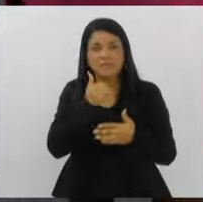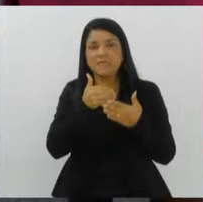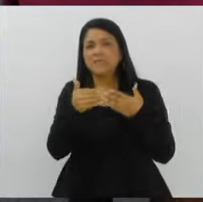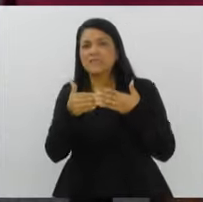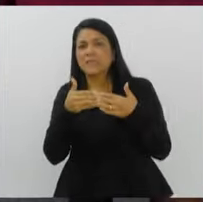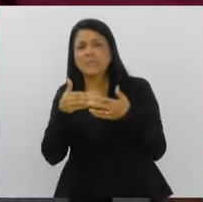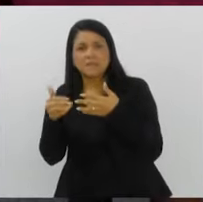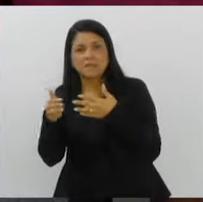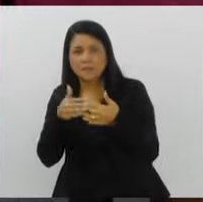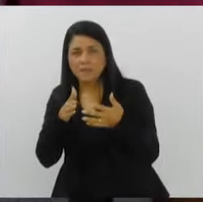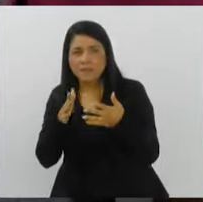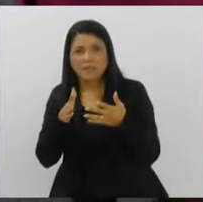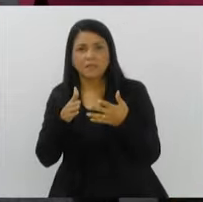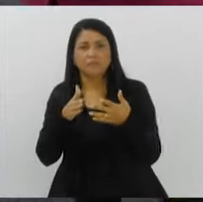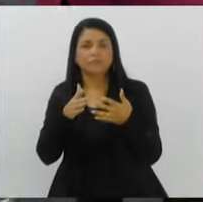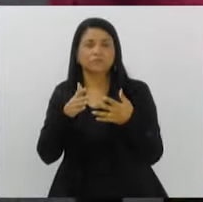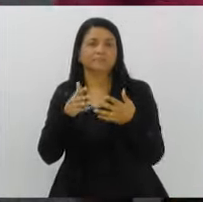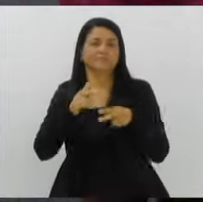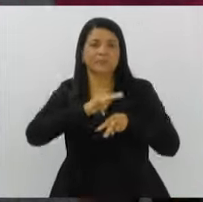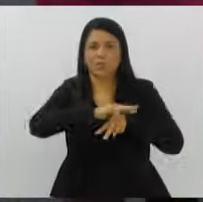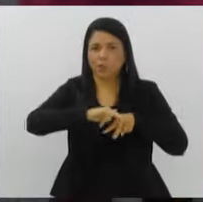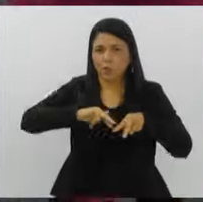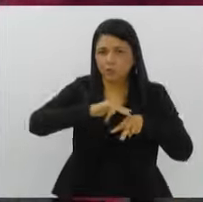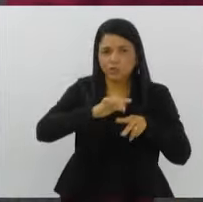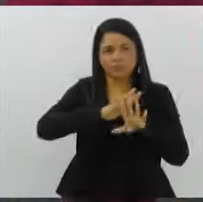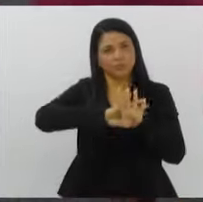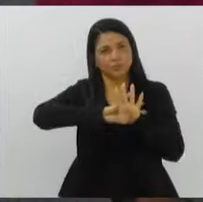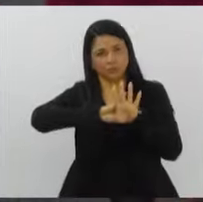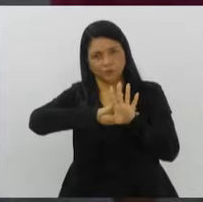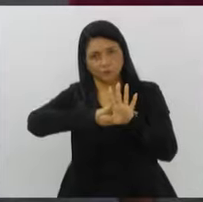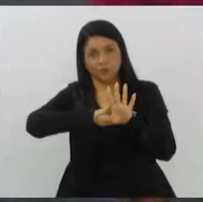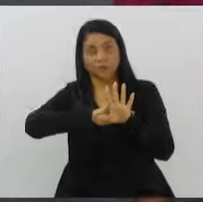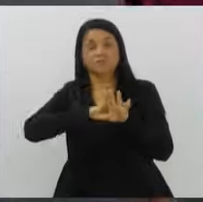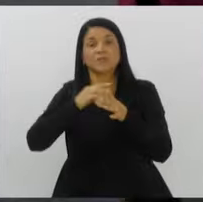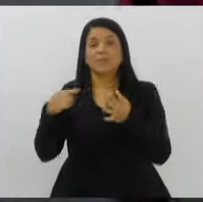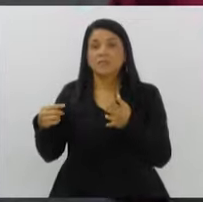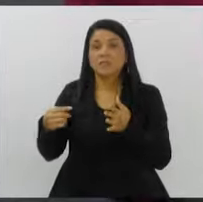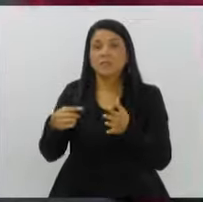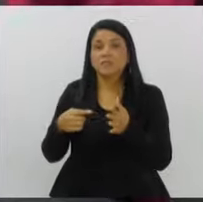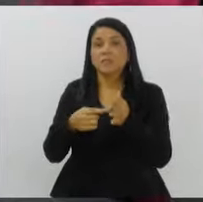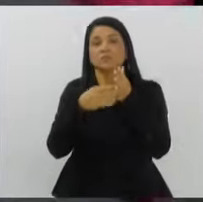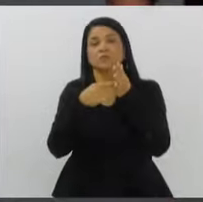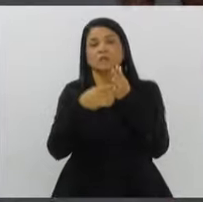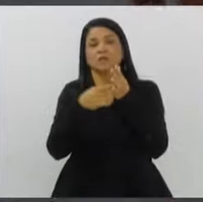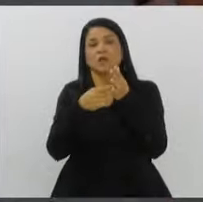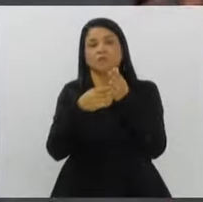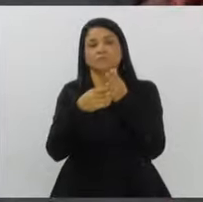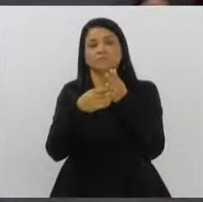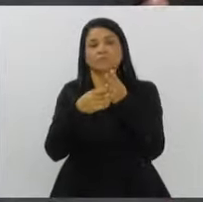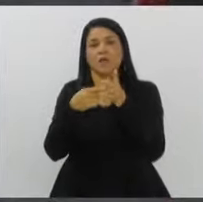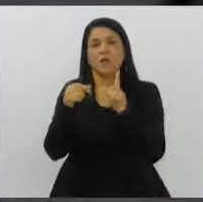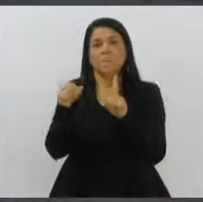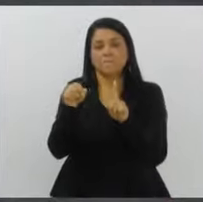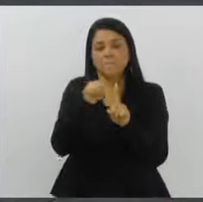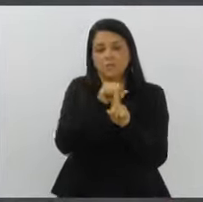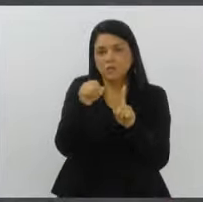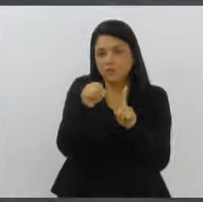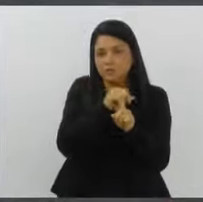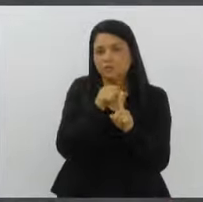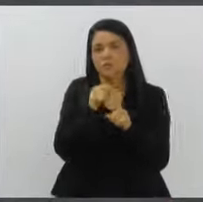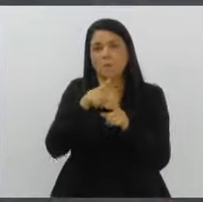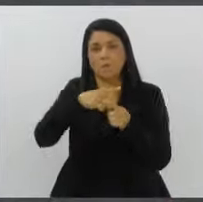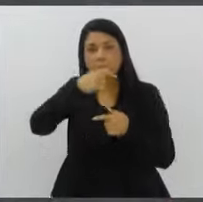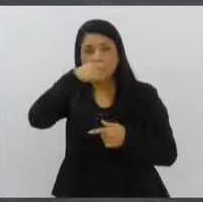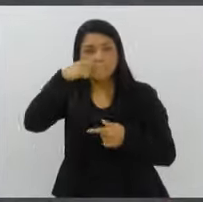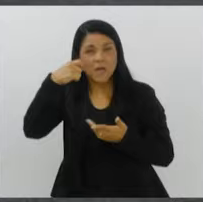independentemente do espectro ideológico, estamos denunciando há tempos. A misoginia, o machismo,